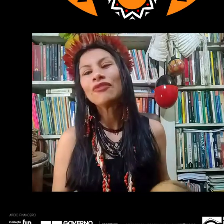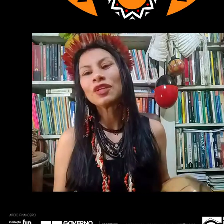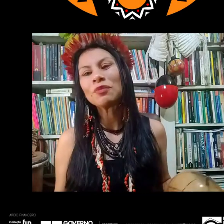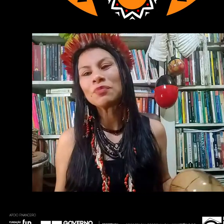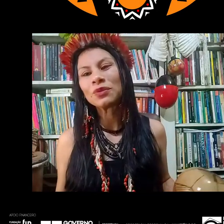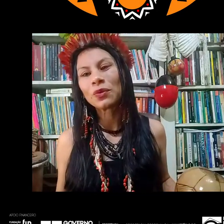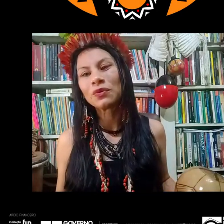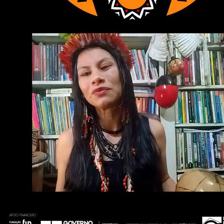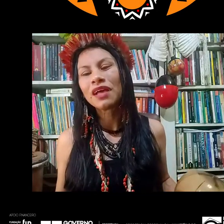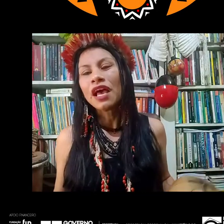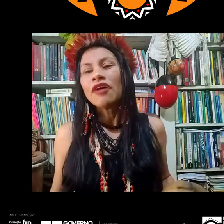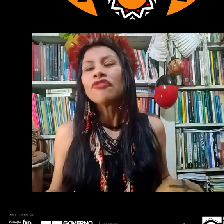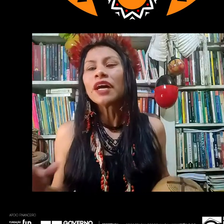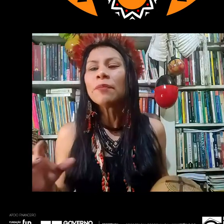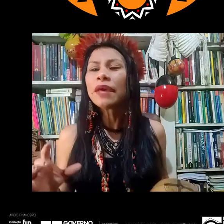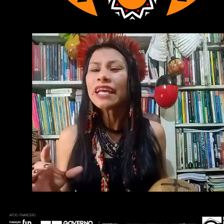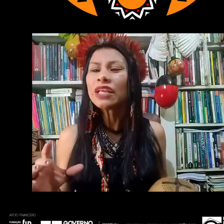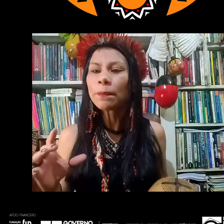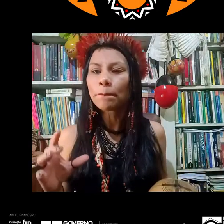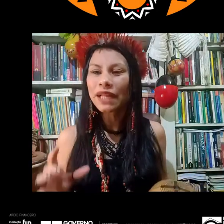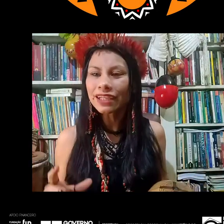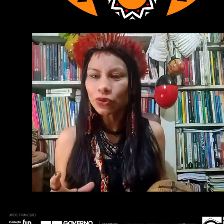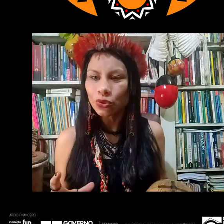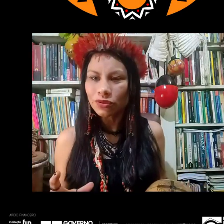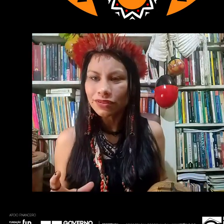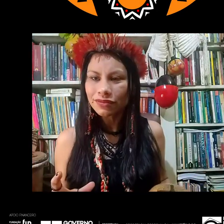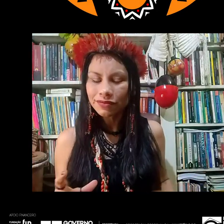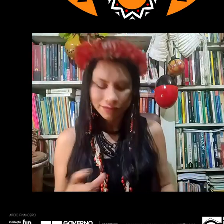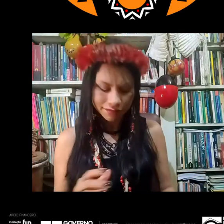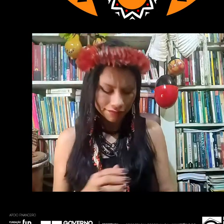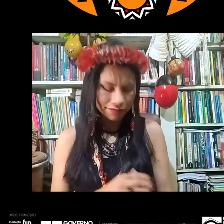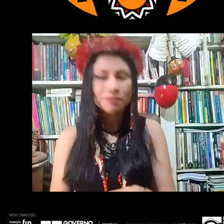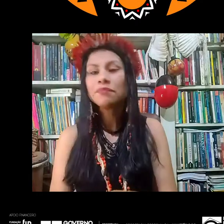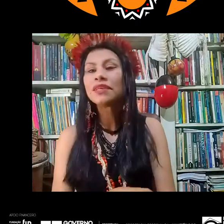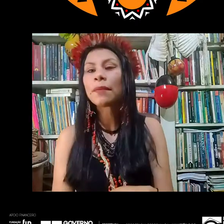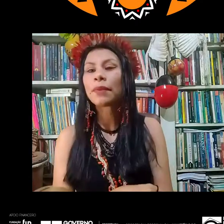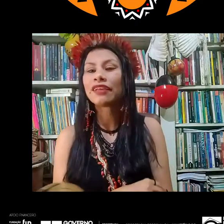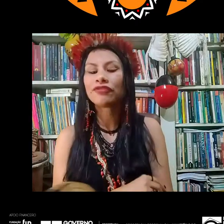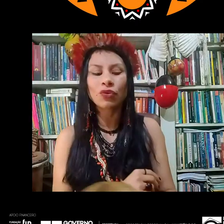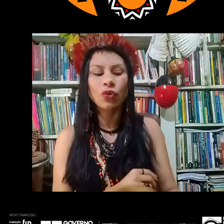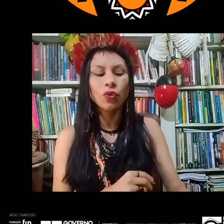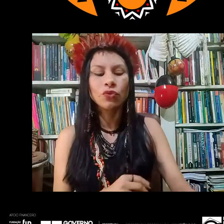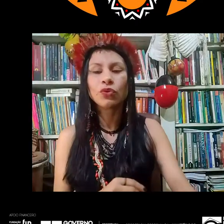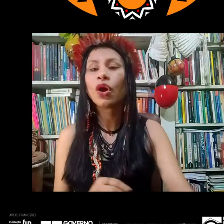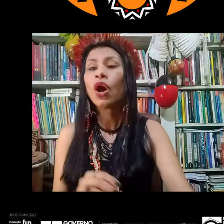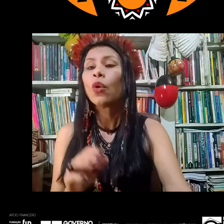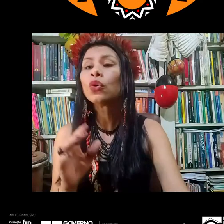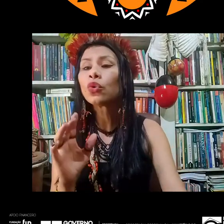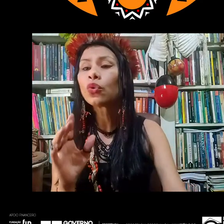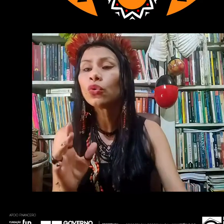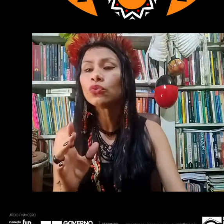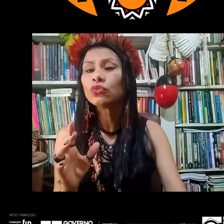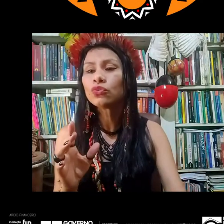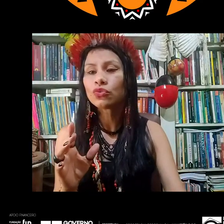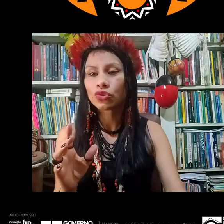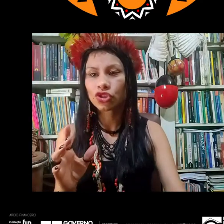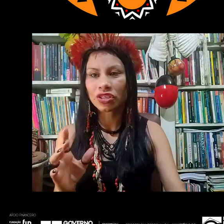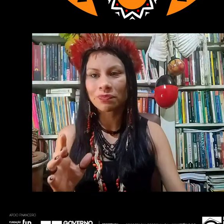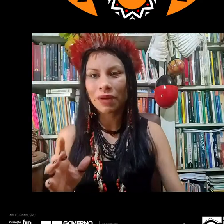A árvore me pintou, vermelho e preto. Minha pele ficou